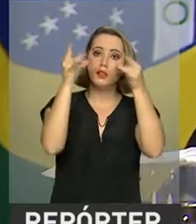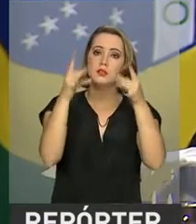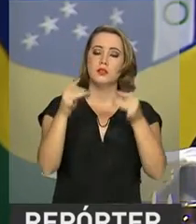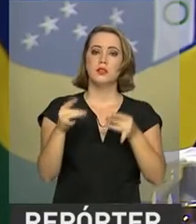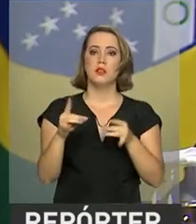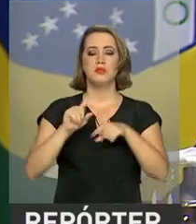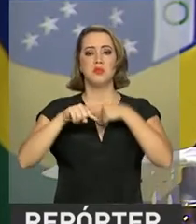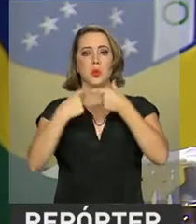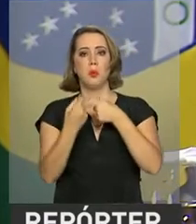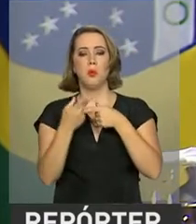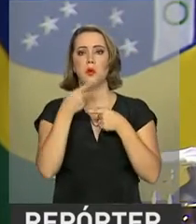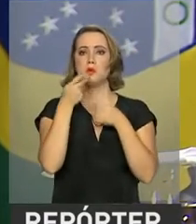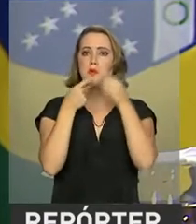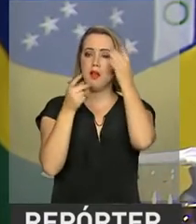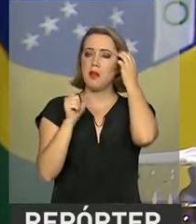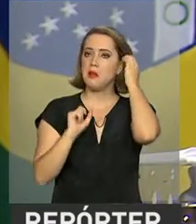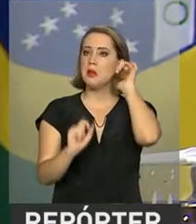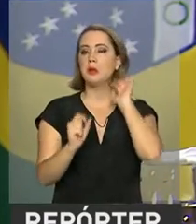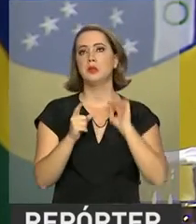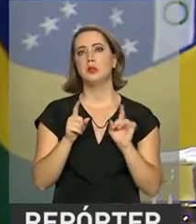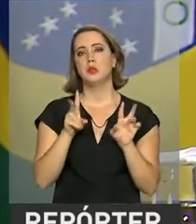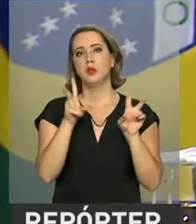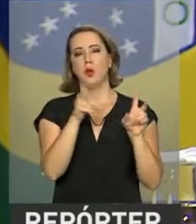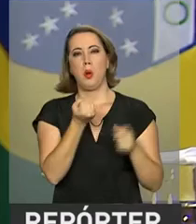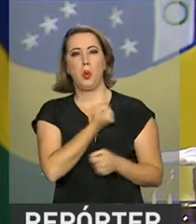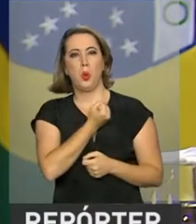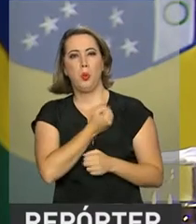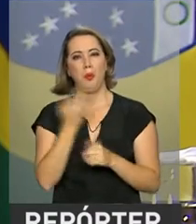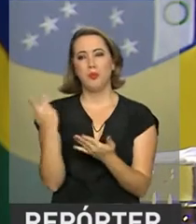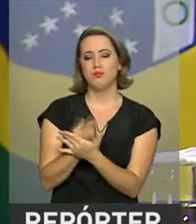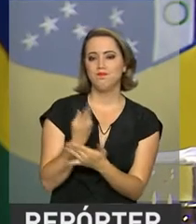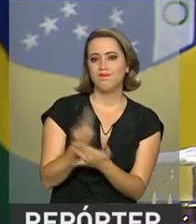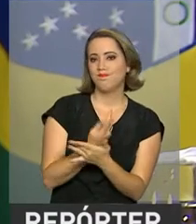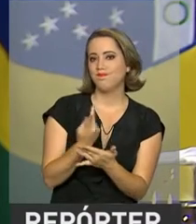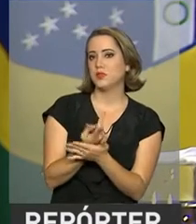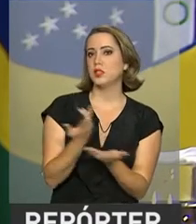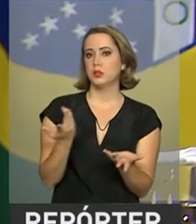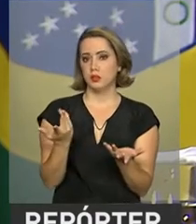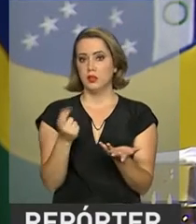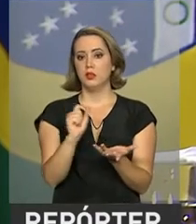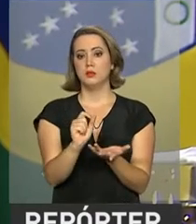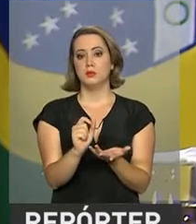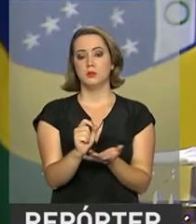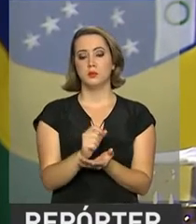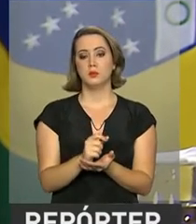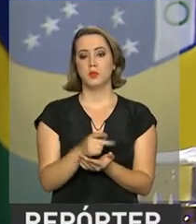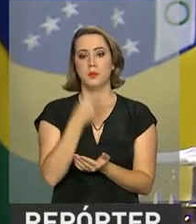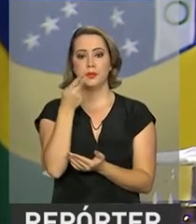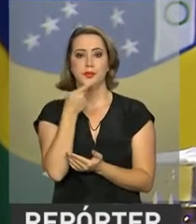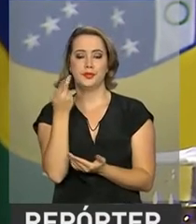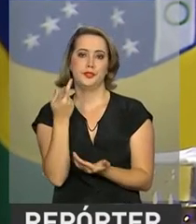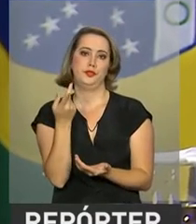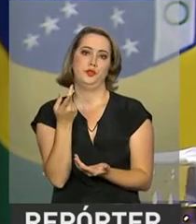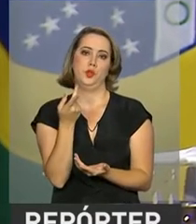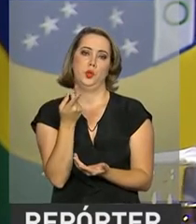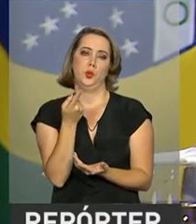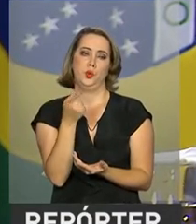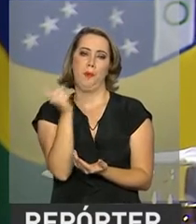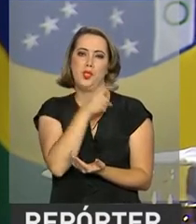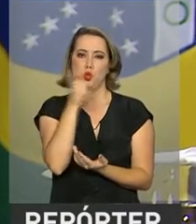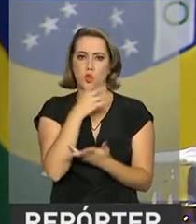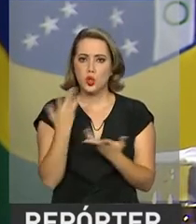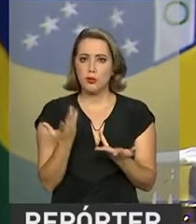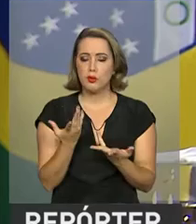começam a aguentar com dados equivocados para não dizer não verdadeiros e